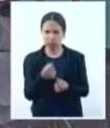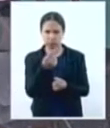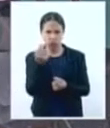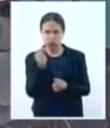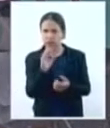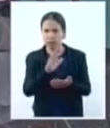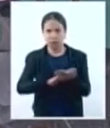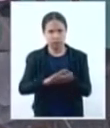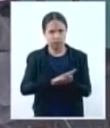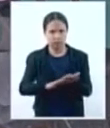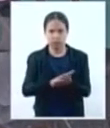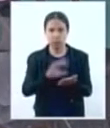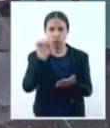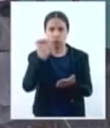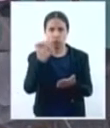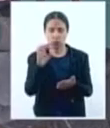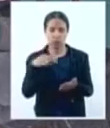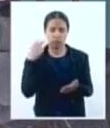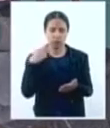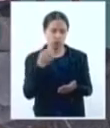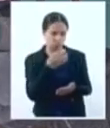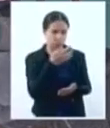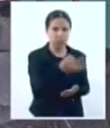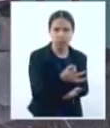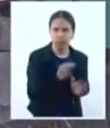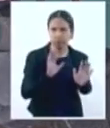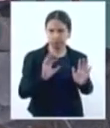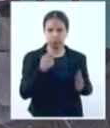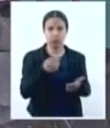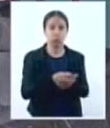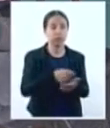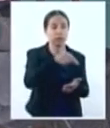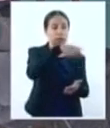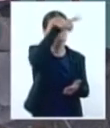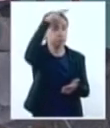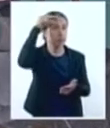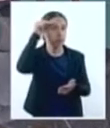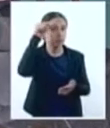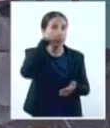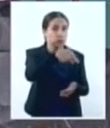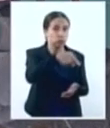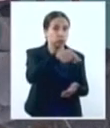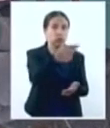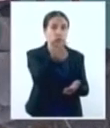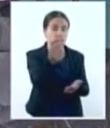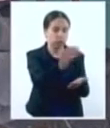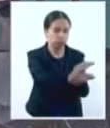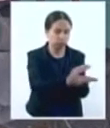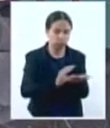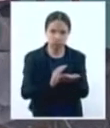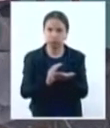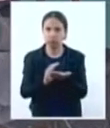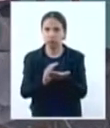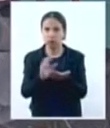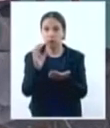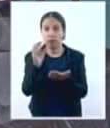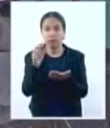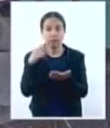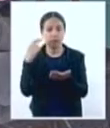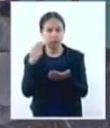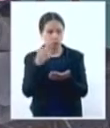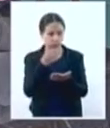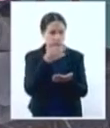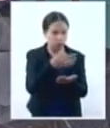Uhum. Elas só obrigam o município a seguir com aquilo que foi destinado dentro do projeto, dentro